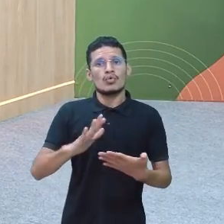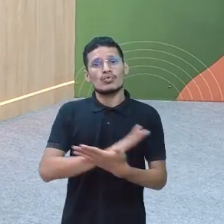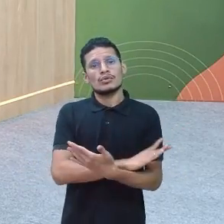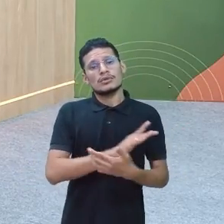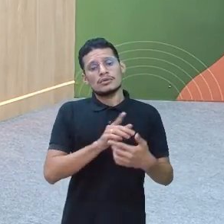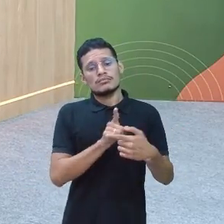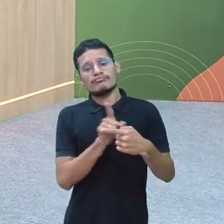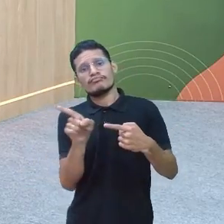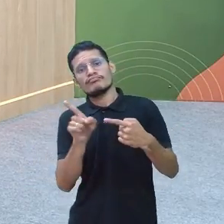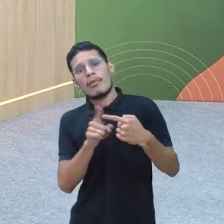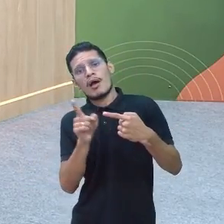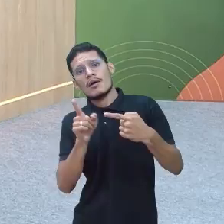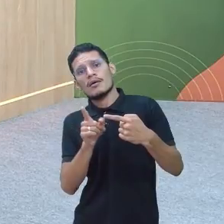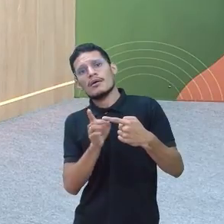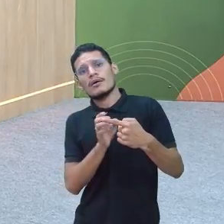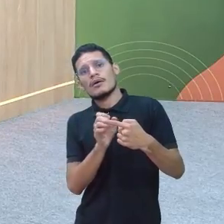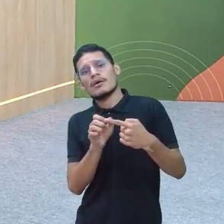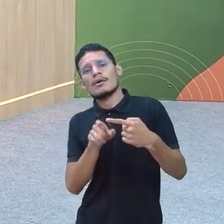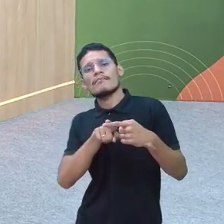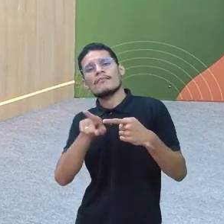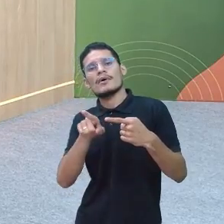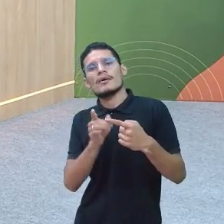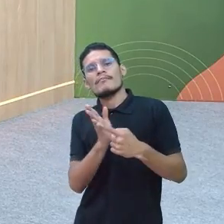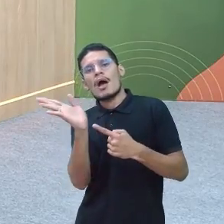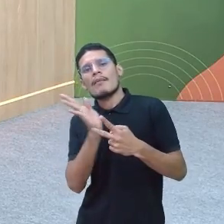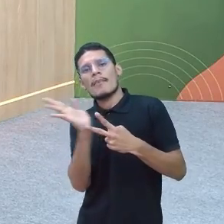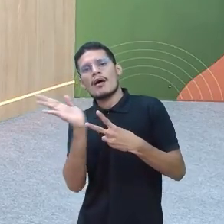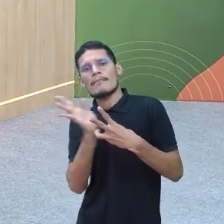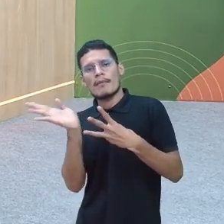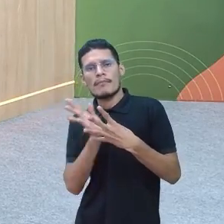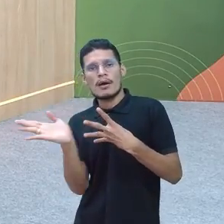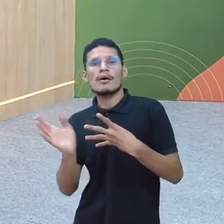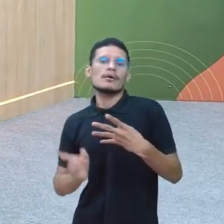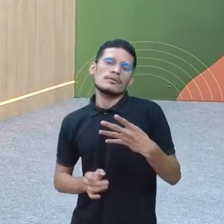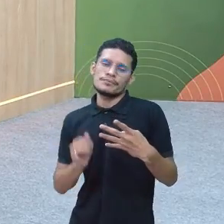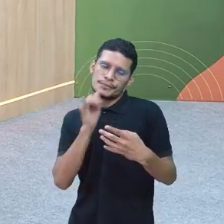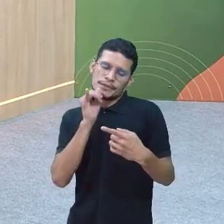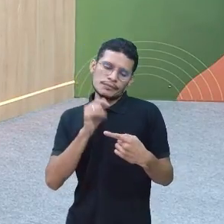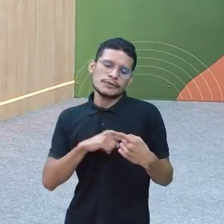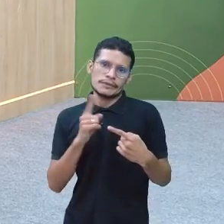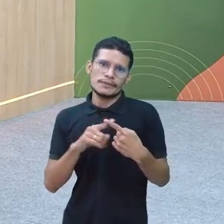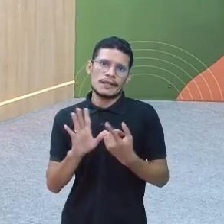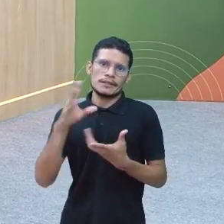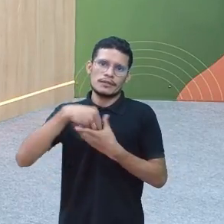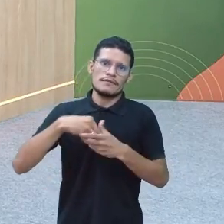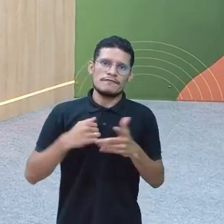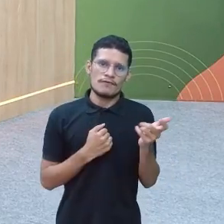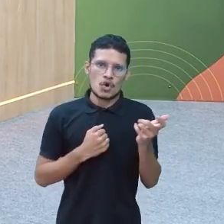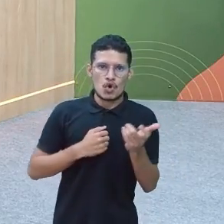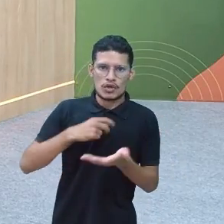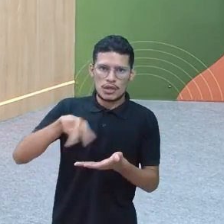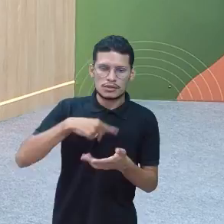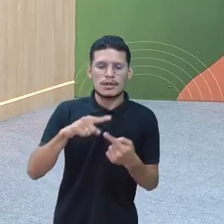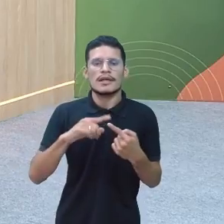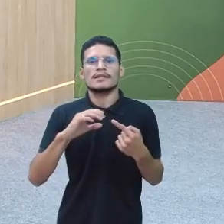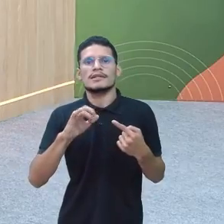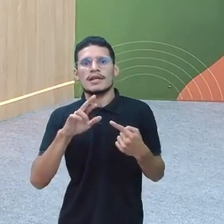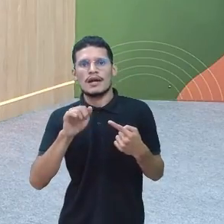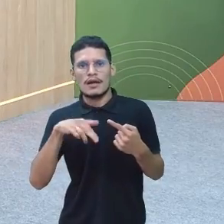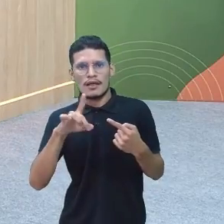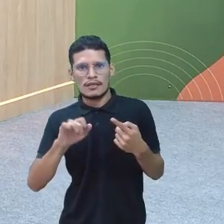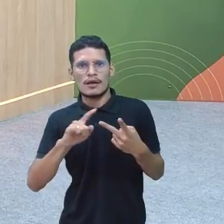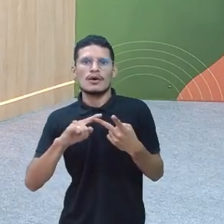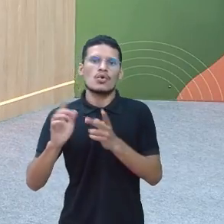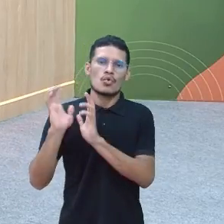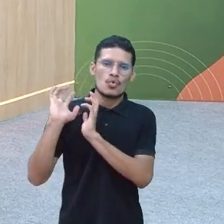algumas ramificações desse estilo forró. Ou seja, a gente vai ter dentro do forró a ciranda, o